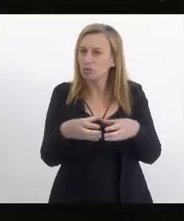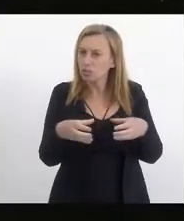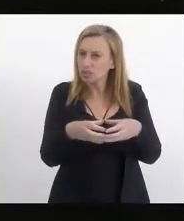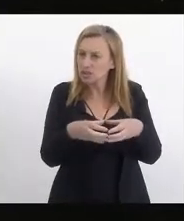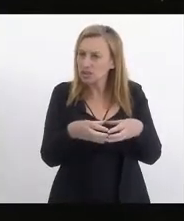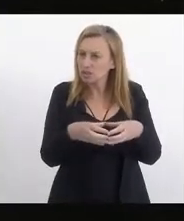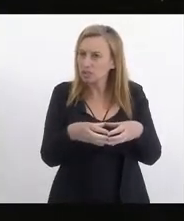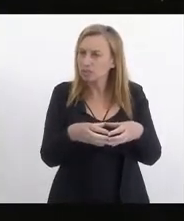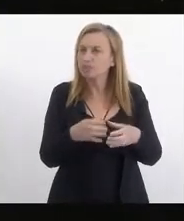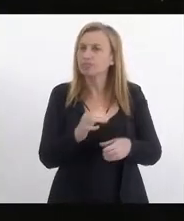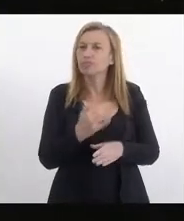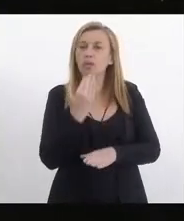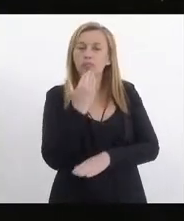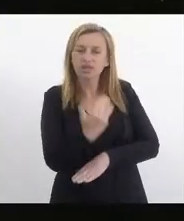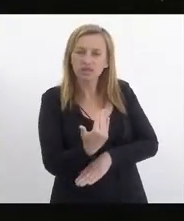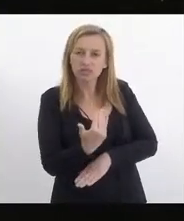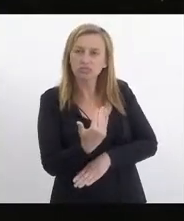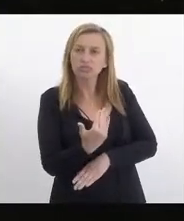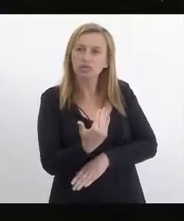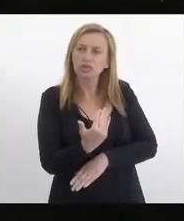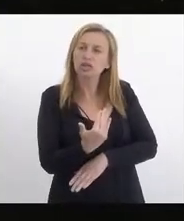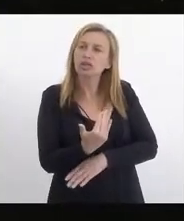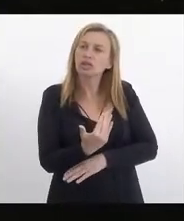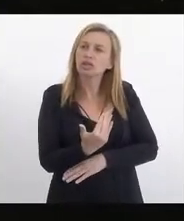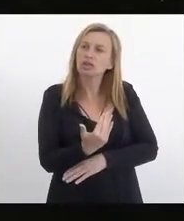comissão, pedindo que